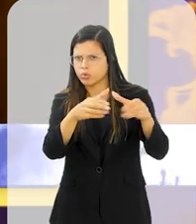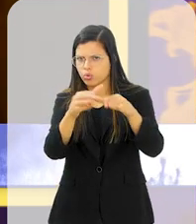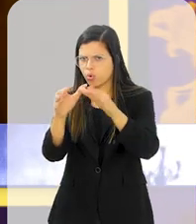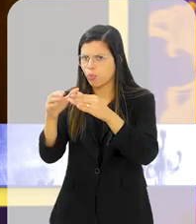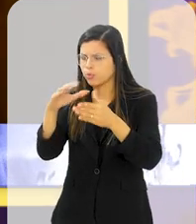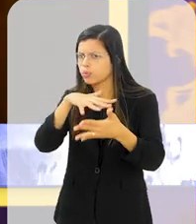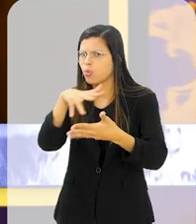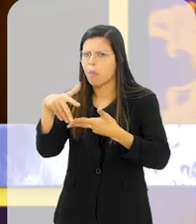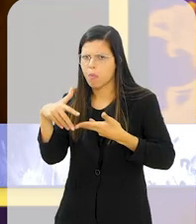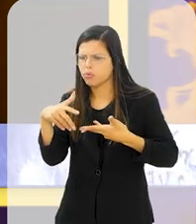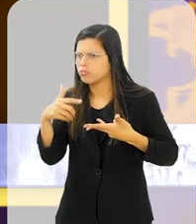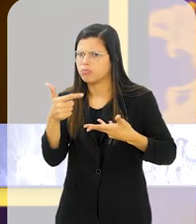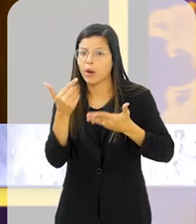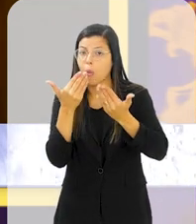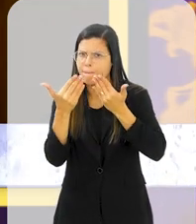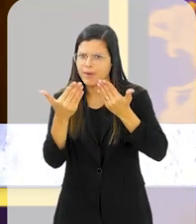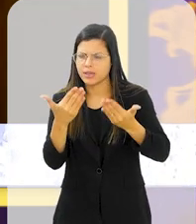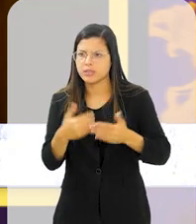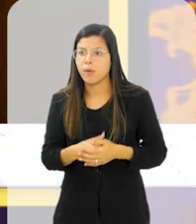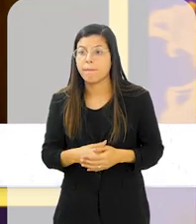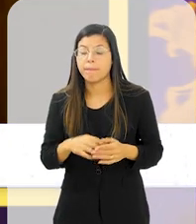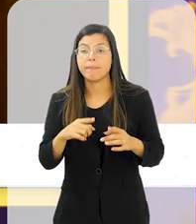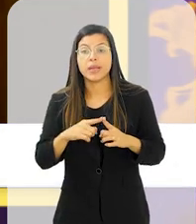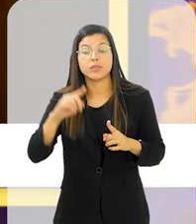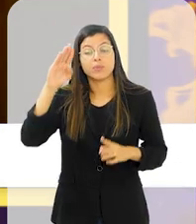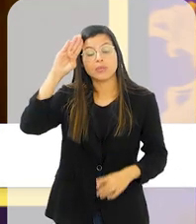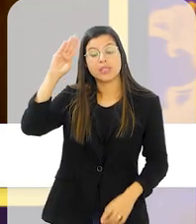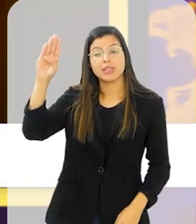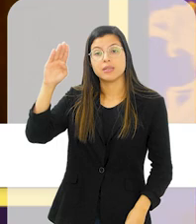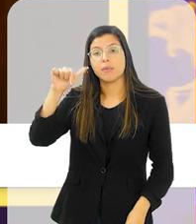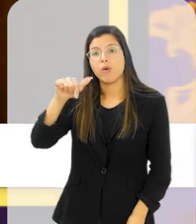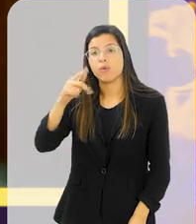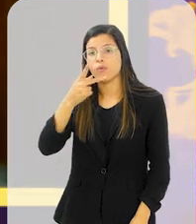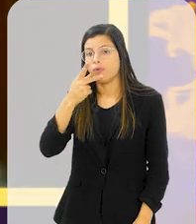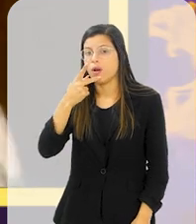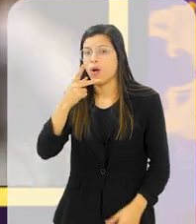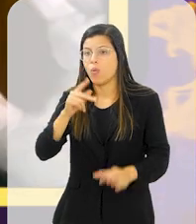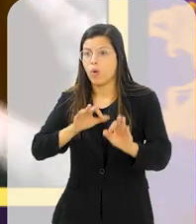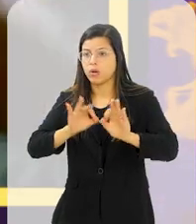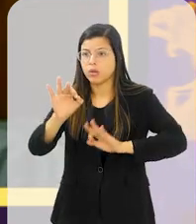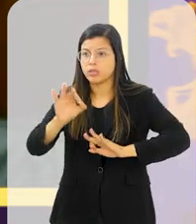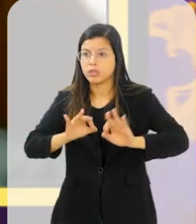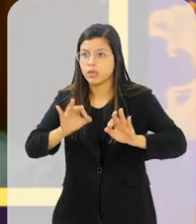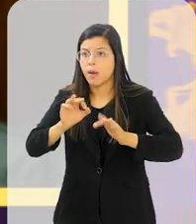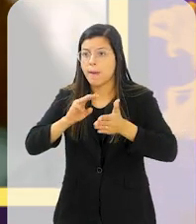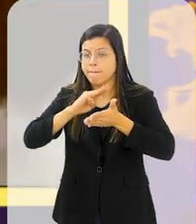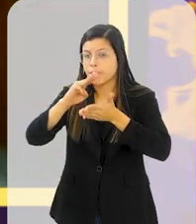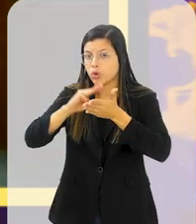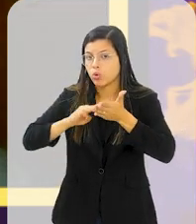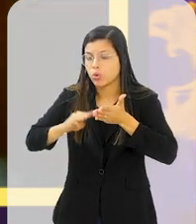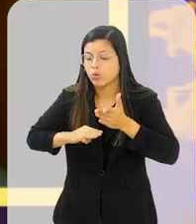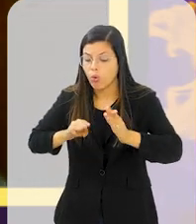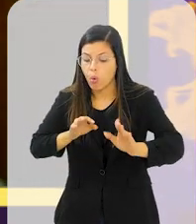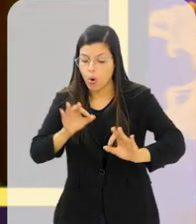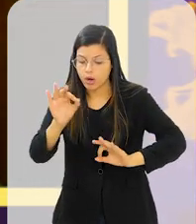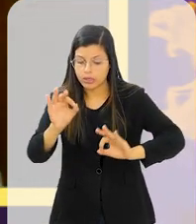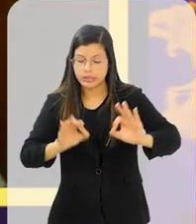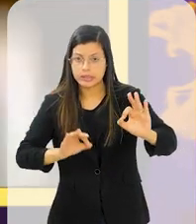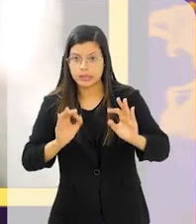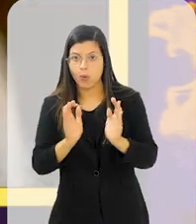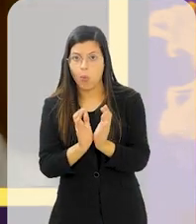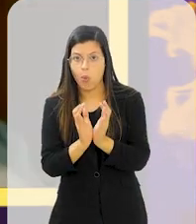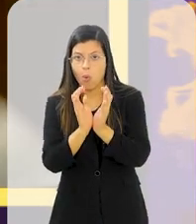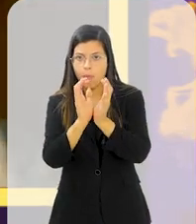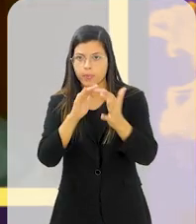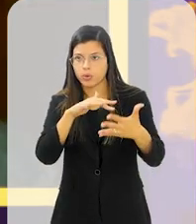no talento também. Mas o ponto principal, quando eu falo sobre organização, é da metodologia de um planejamento de Copa do Mundo.